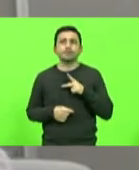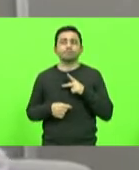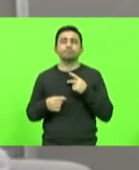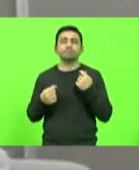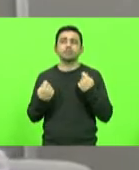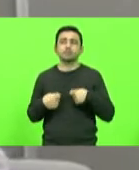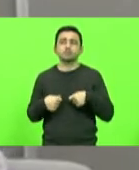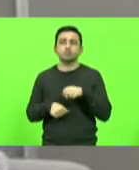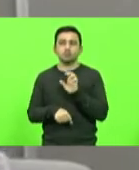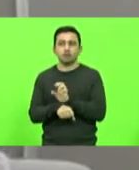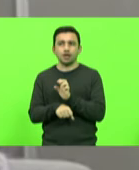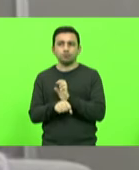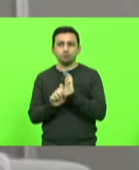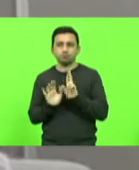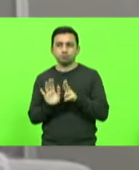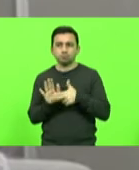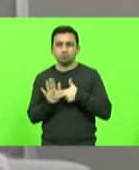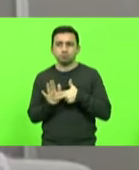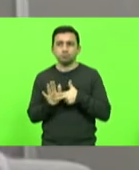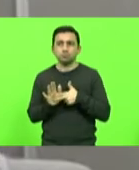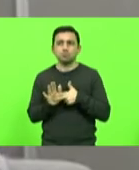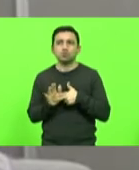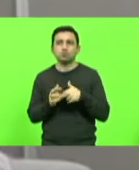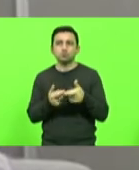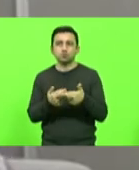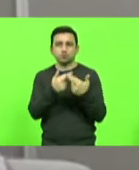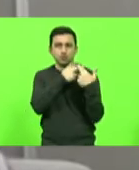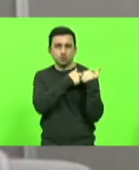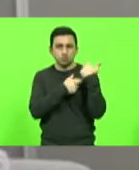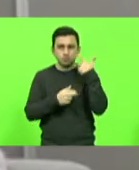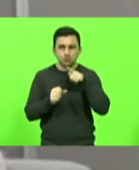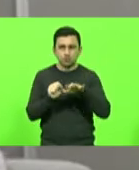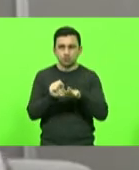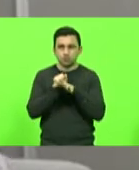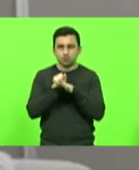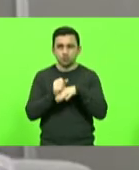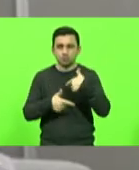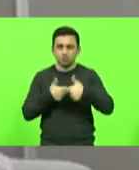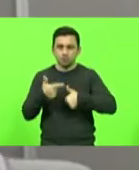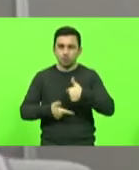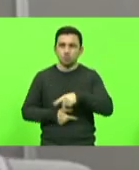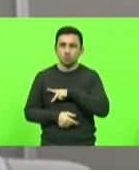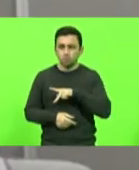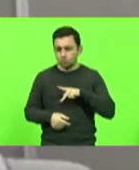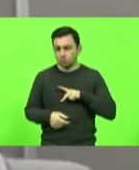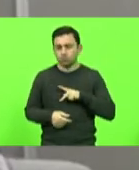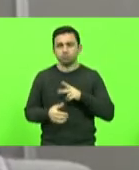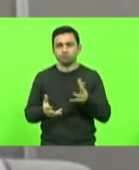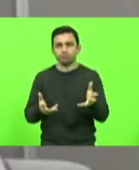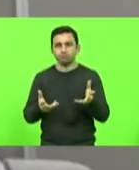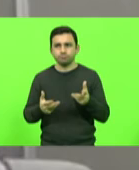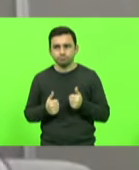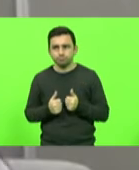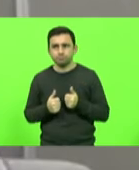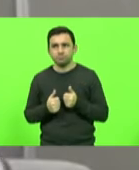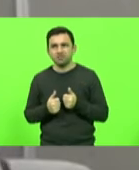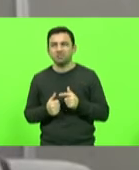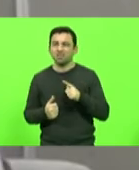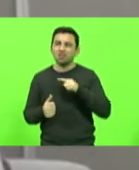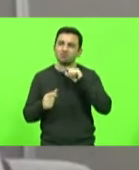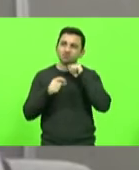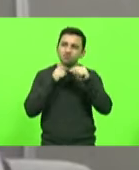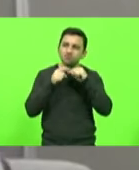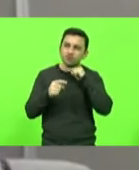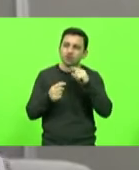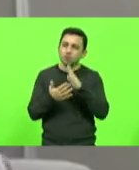Estado assuma essa responsabilidade de garantir um serviço público efetivo, qualificado, e como foi posto aqui, há muitas dúvidas quanto à